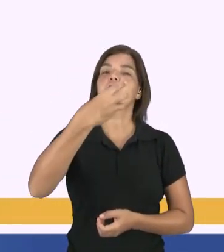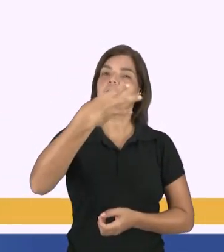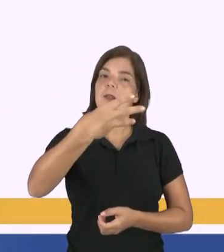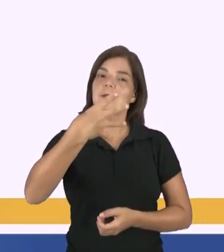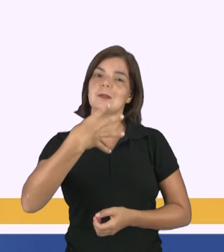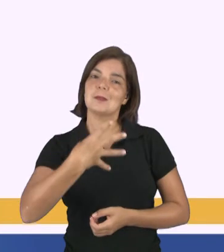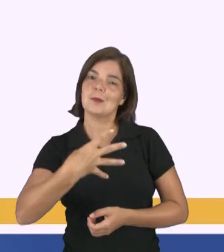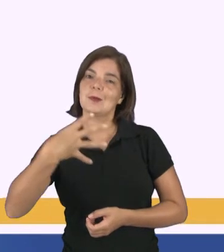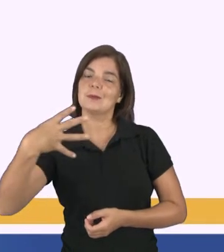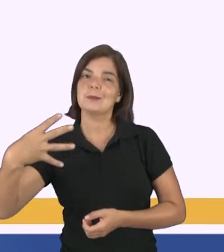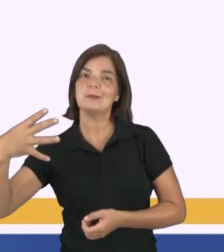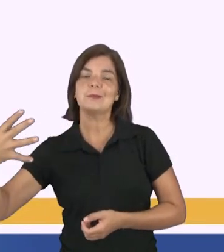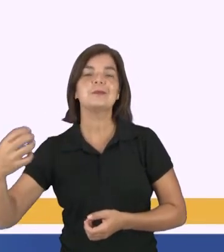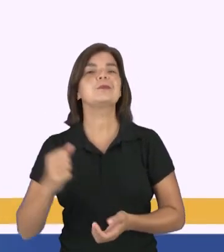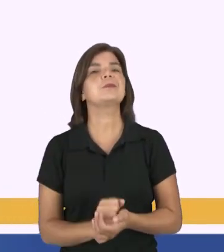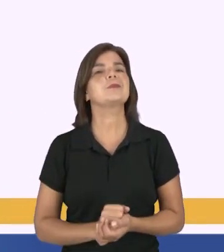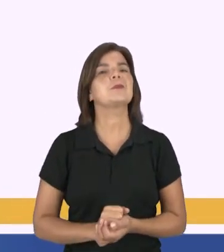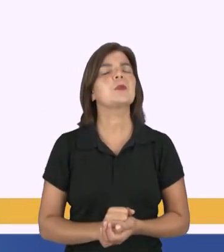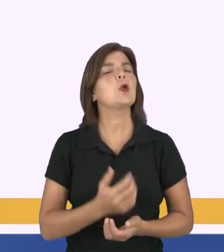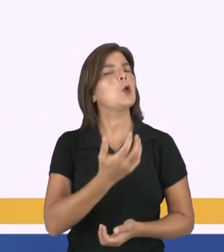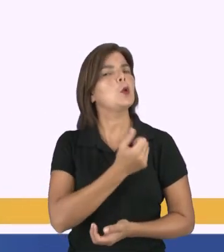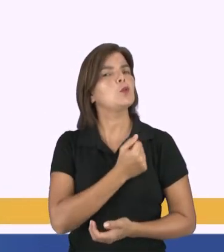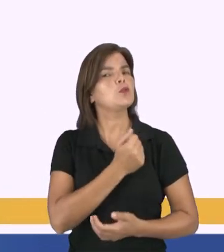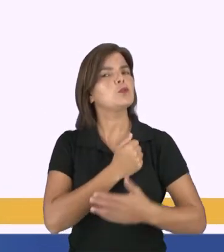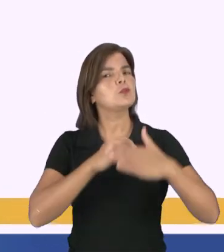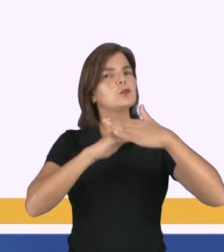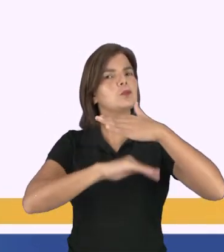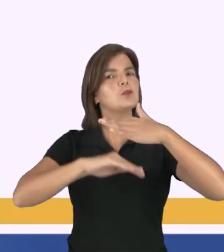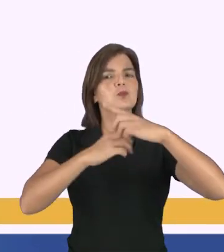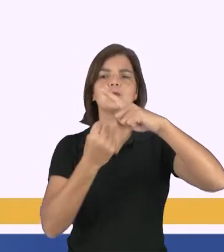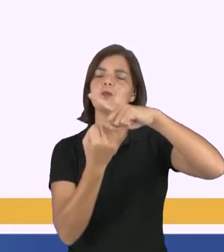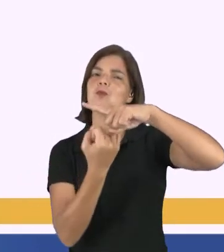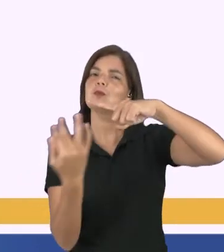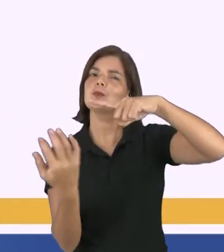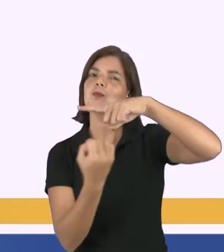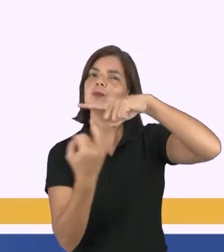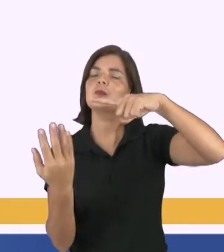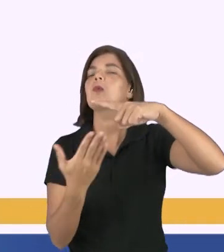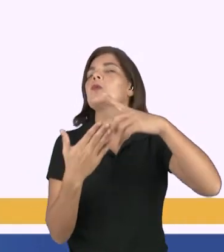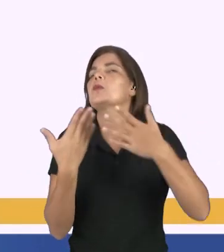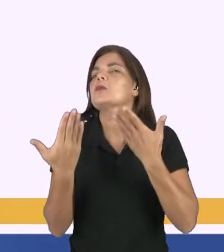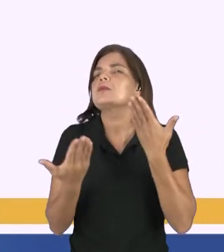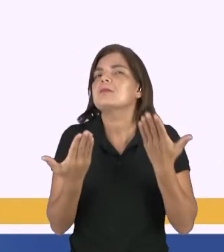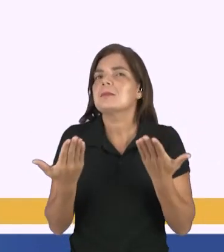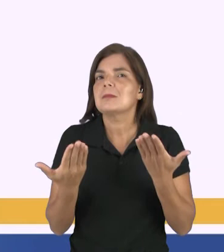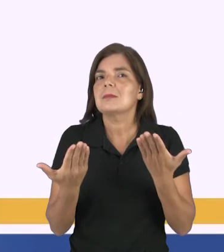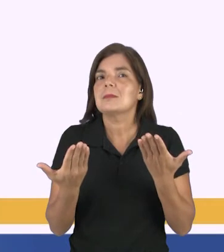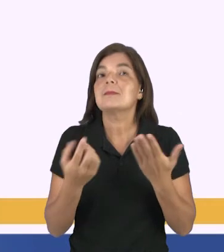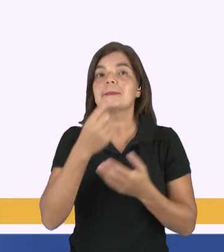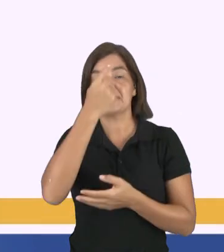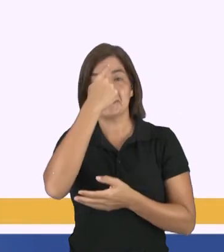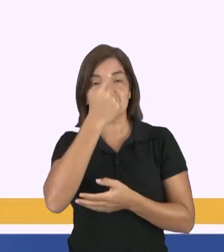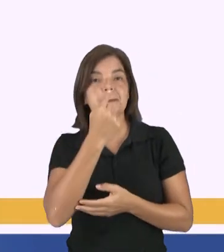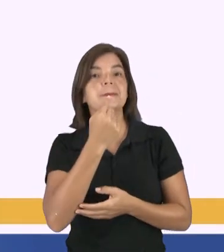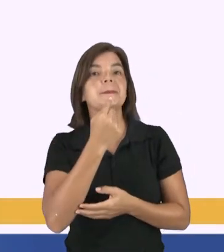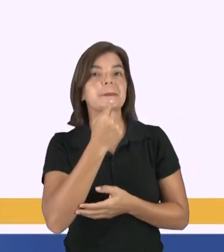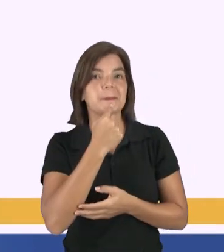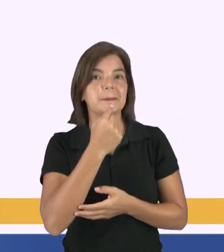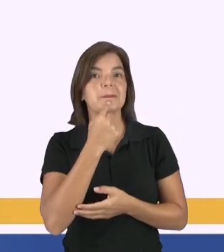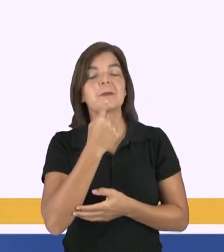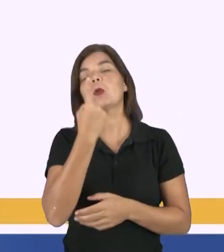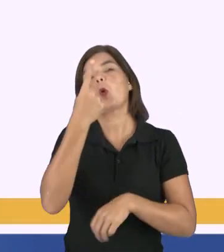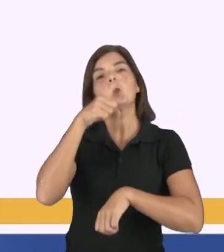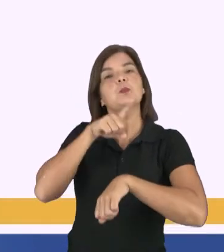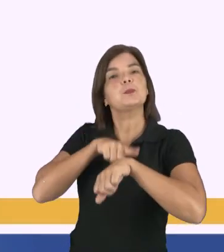quaternário 4 em 4 e 1 número de baixo do denominador esse número vai indicar a gente a figura que